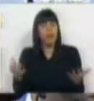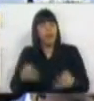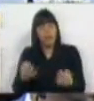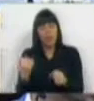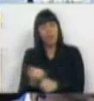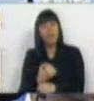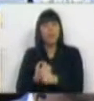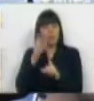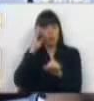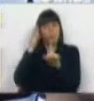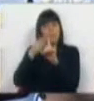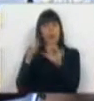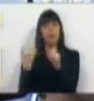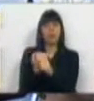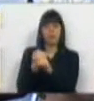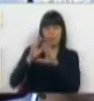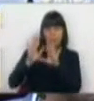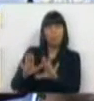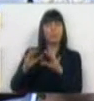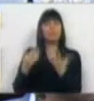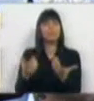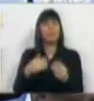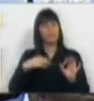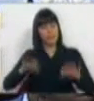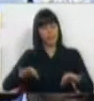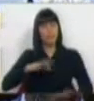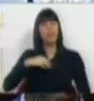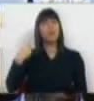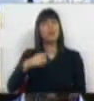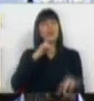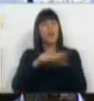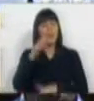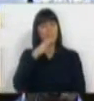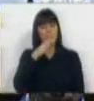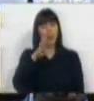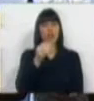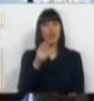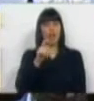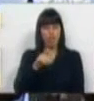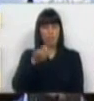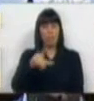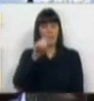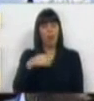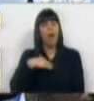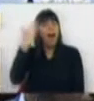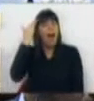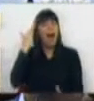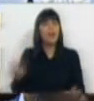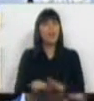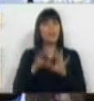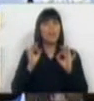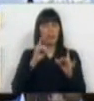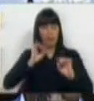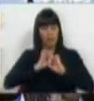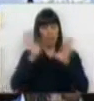obviamente, as funções sociais do Estado. E terminava, Sr. Deputado Jorge Paulo Oliveira, como decorreu, penso, com